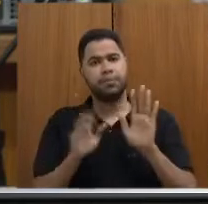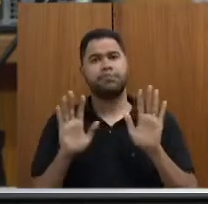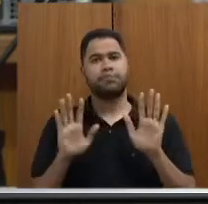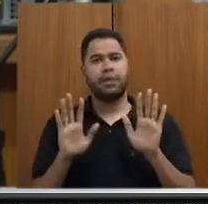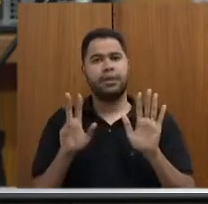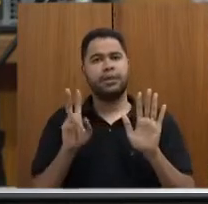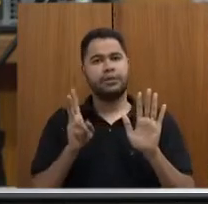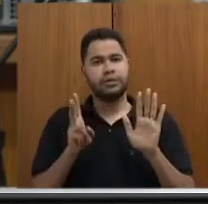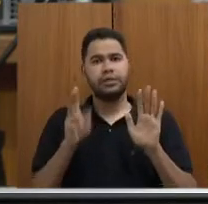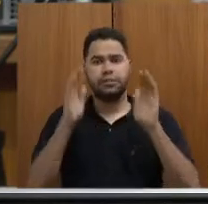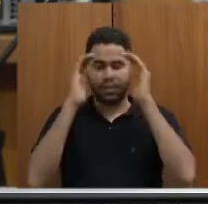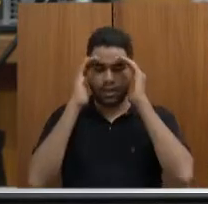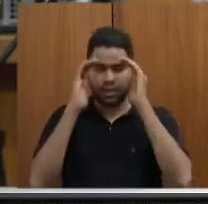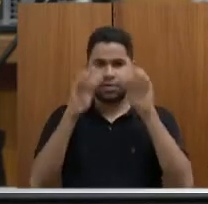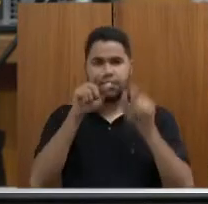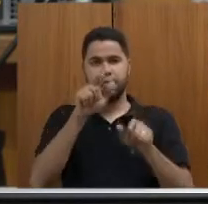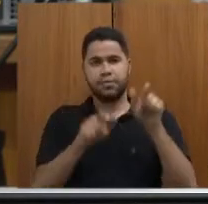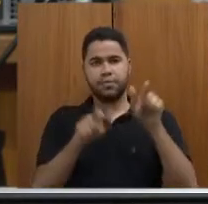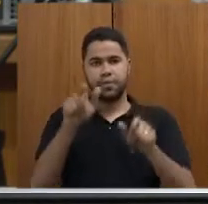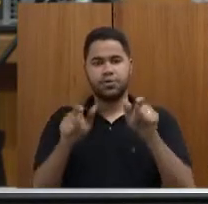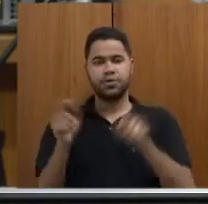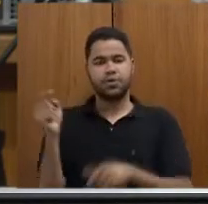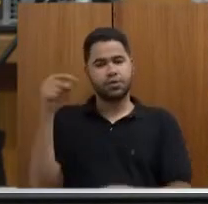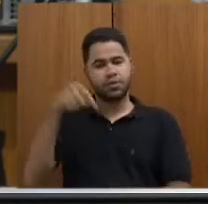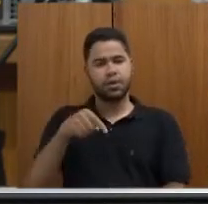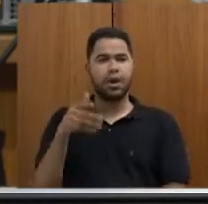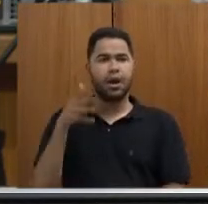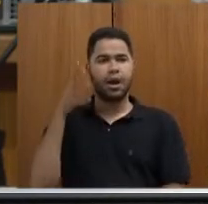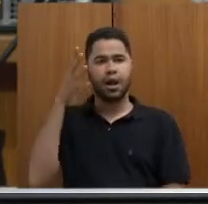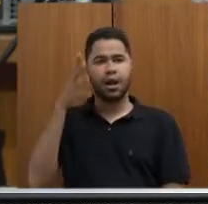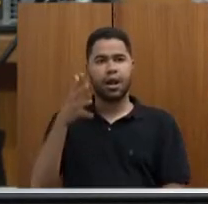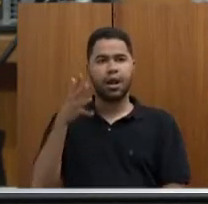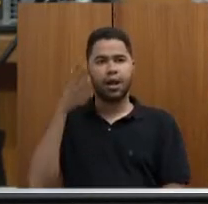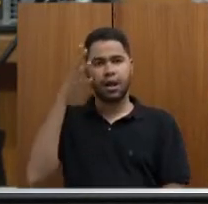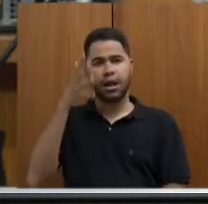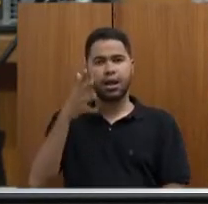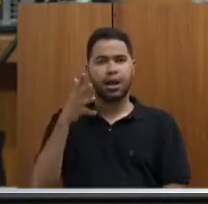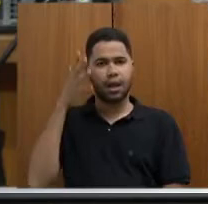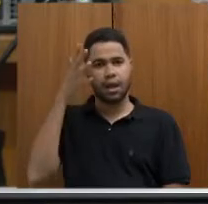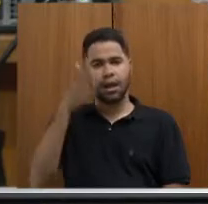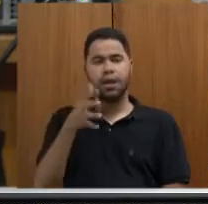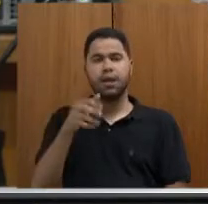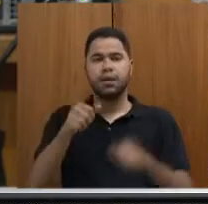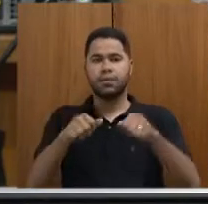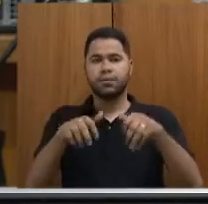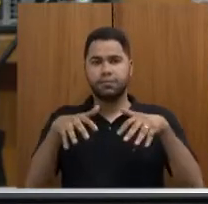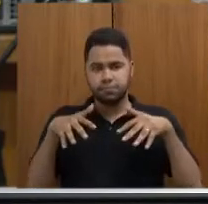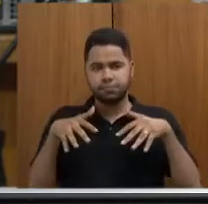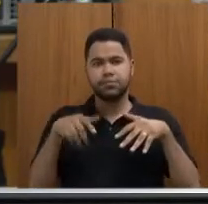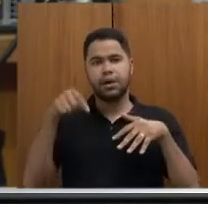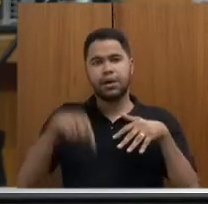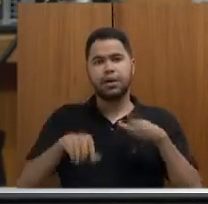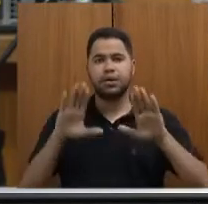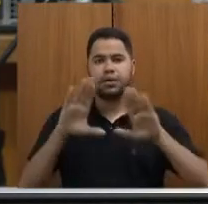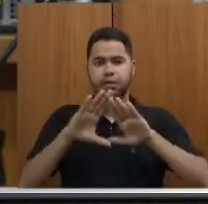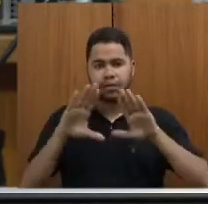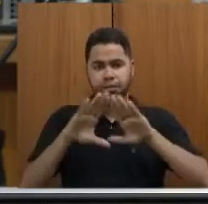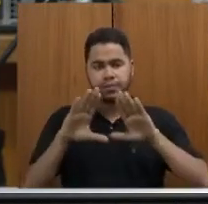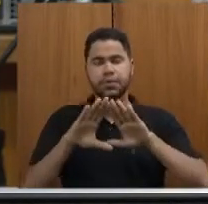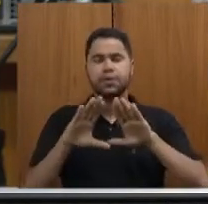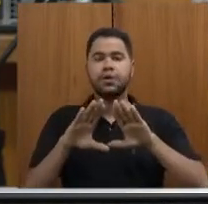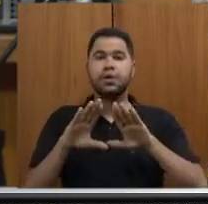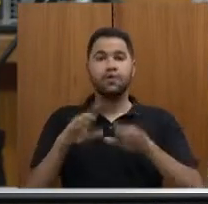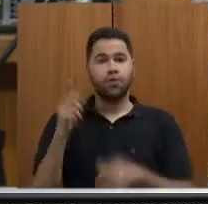nós temos que respeitar aqui as pessoas que vieram aqui, convocadas pela Assembleia Fiscaliza. Isso foi